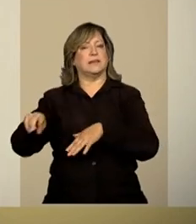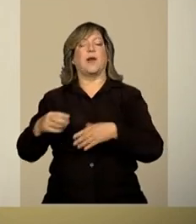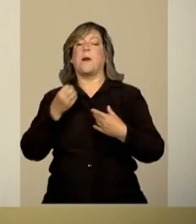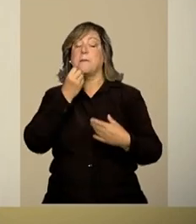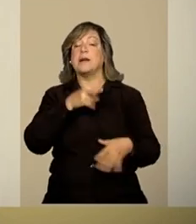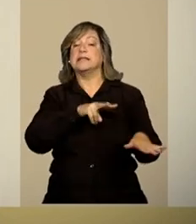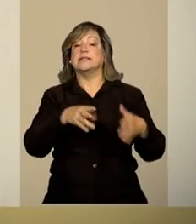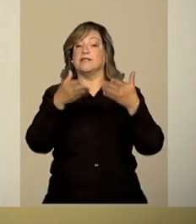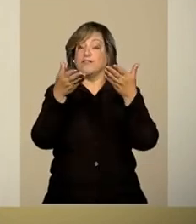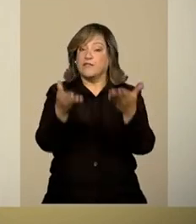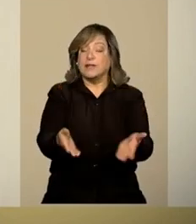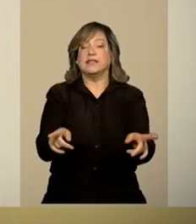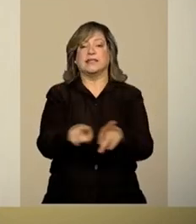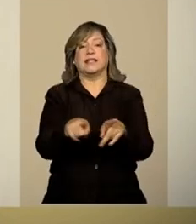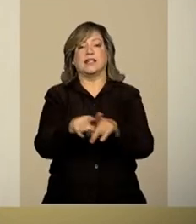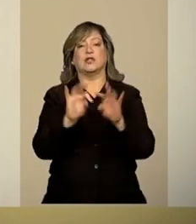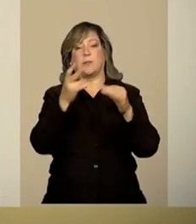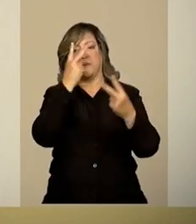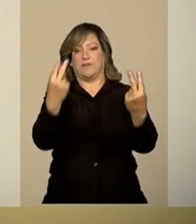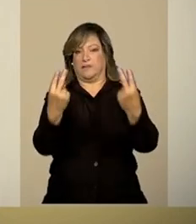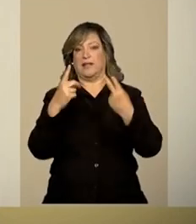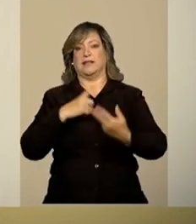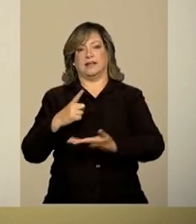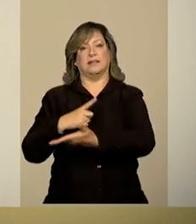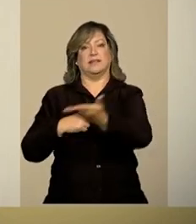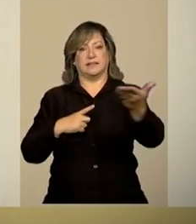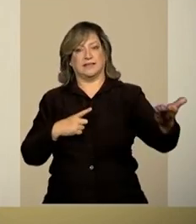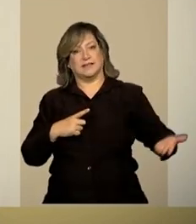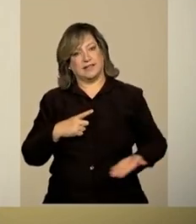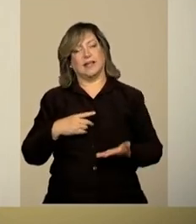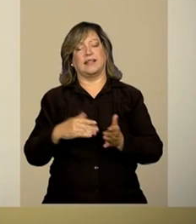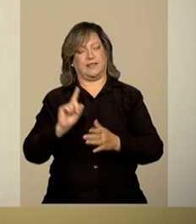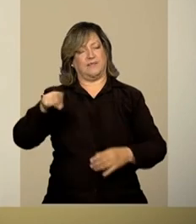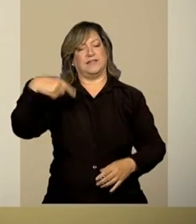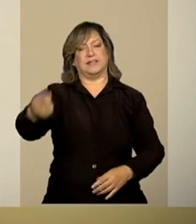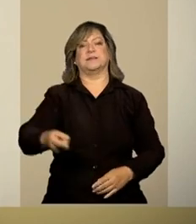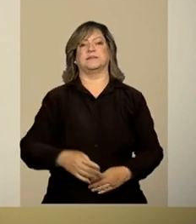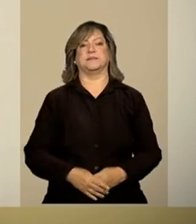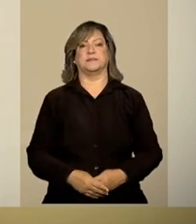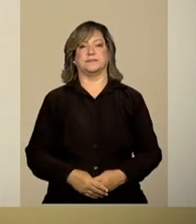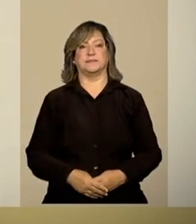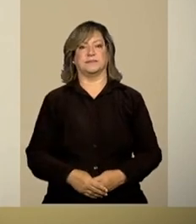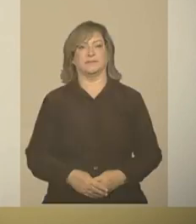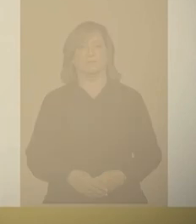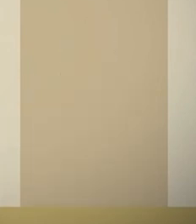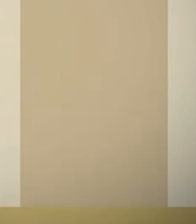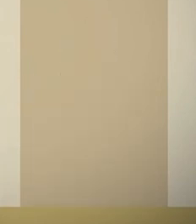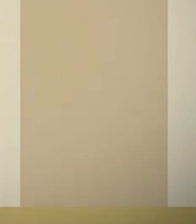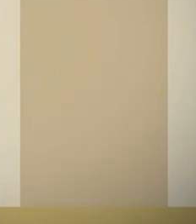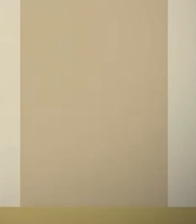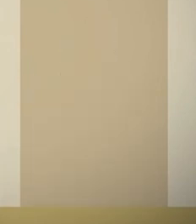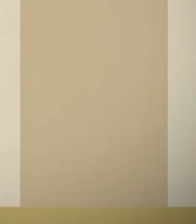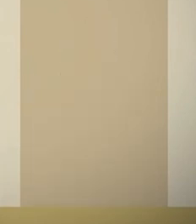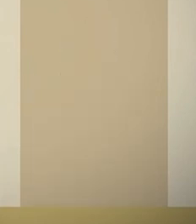uma boa semana para você e para todos os nossos ouvintes até a semana que vem cá